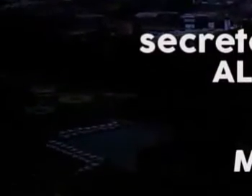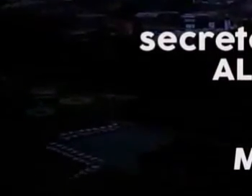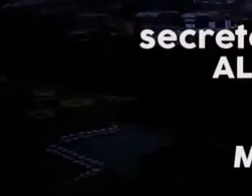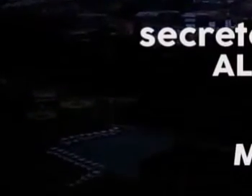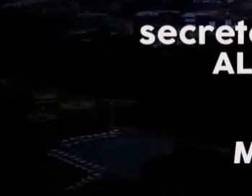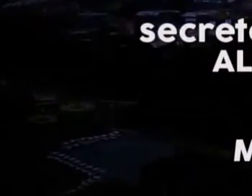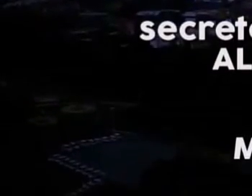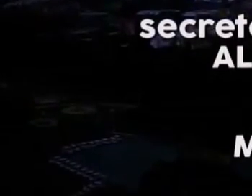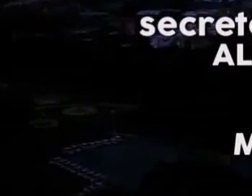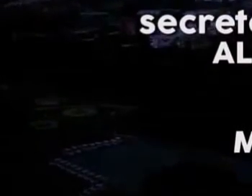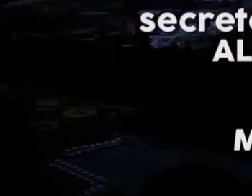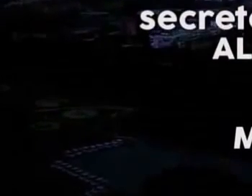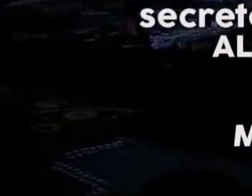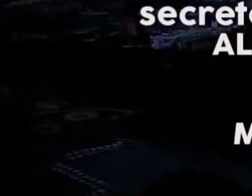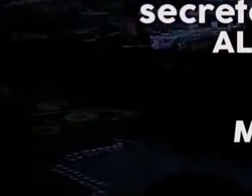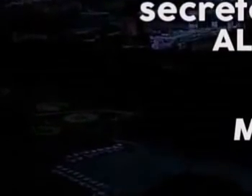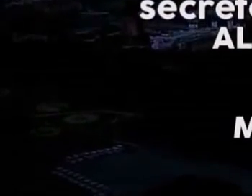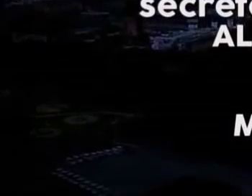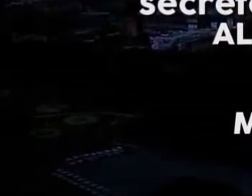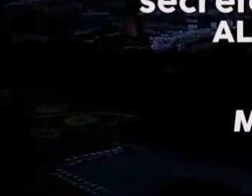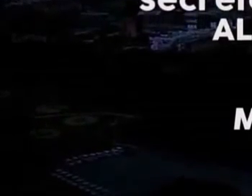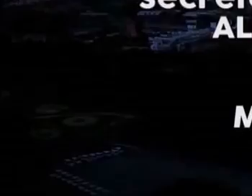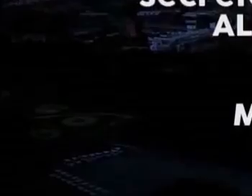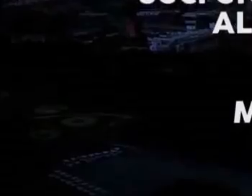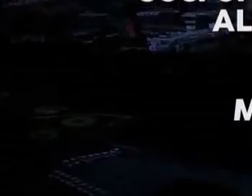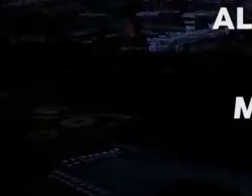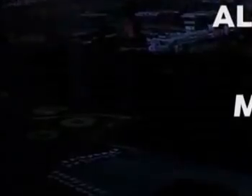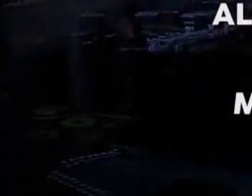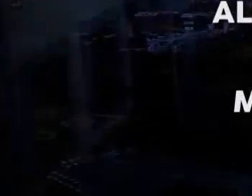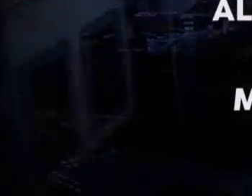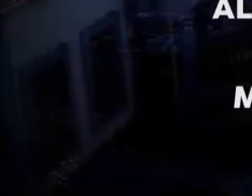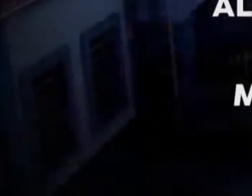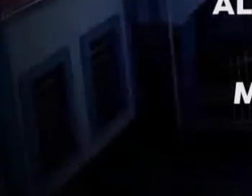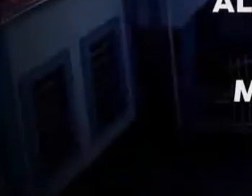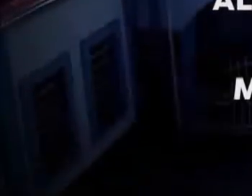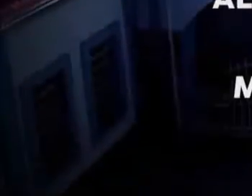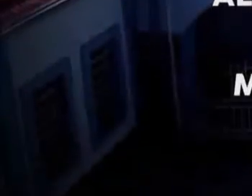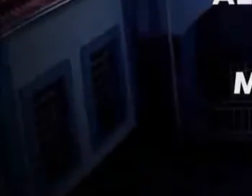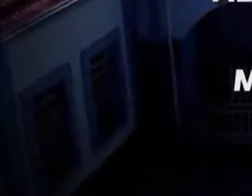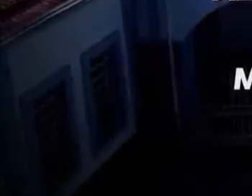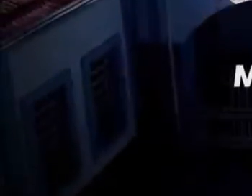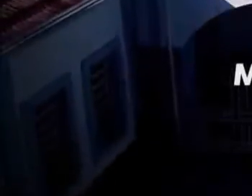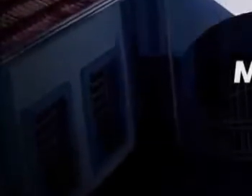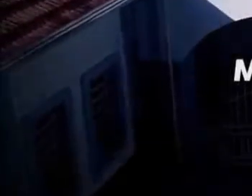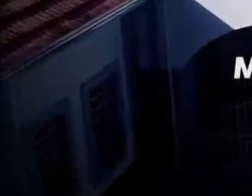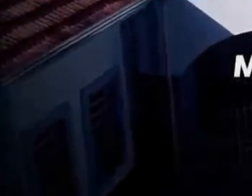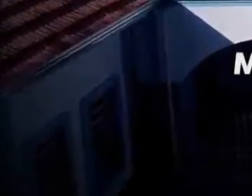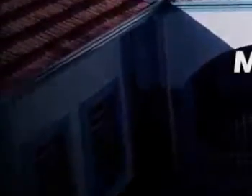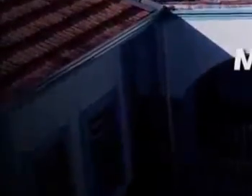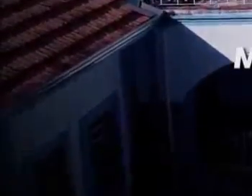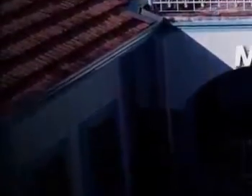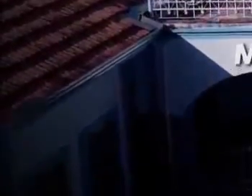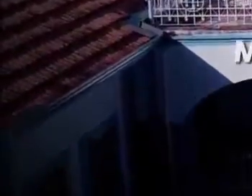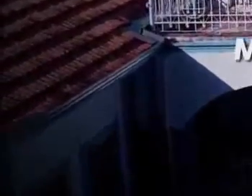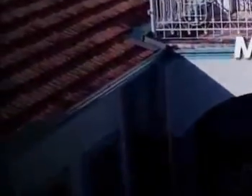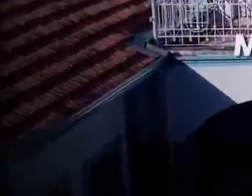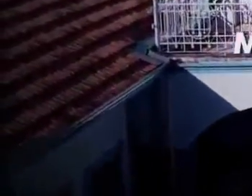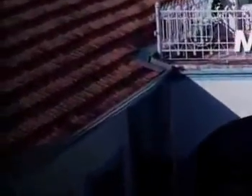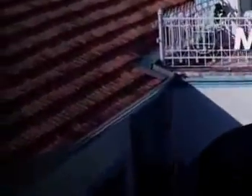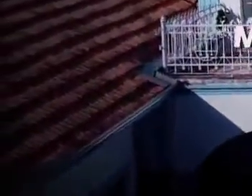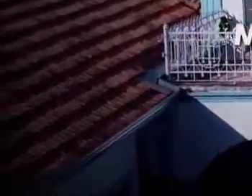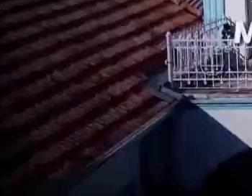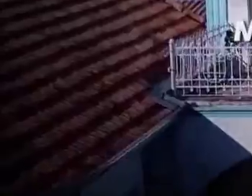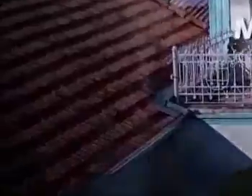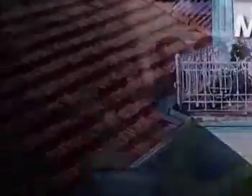mâmula mais no futuro e glória no passado mas segres da justiça clava